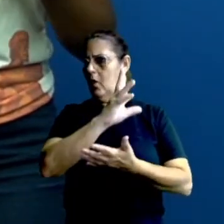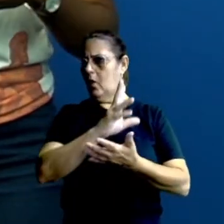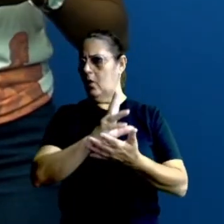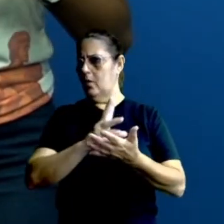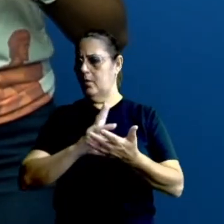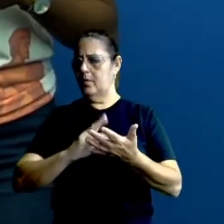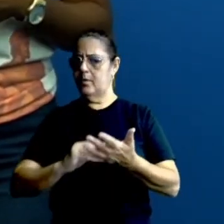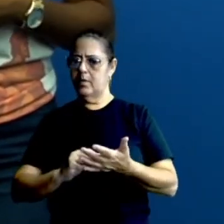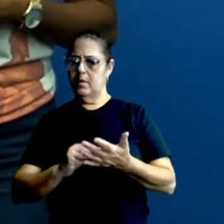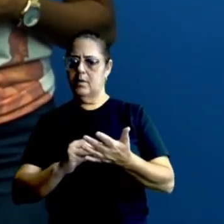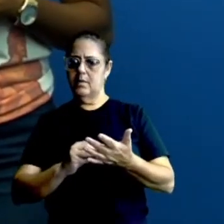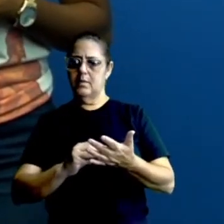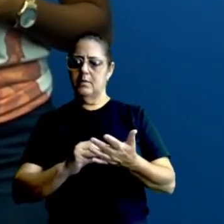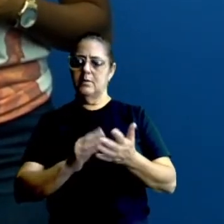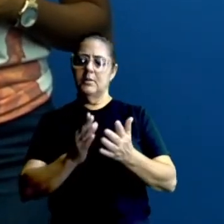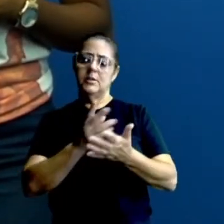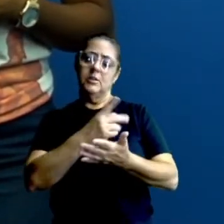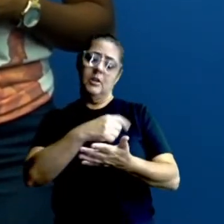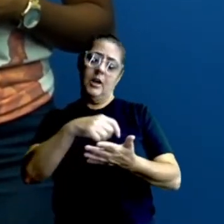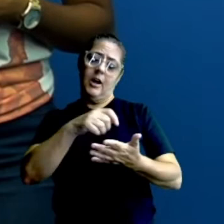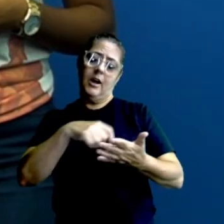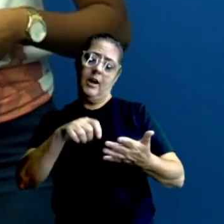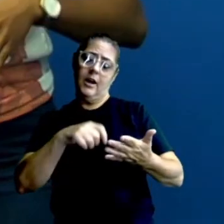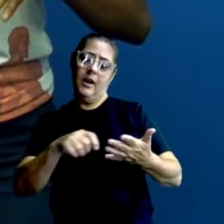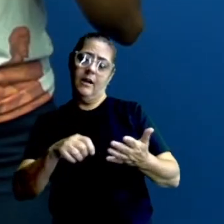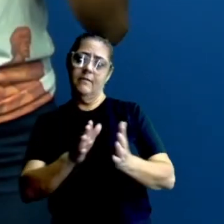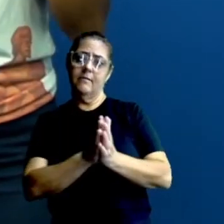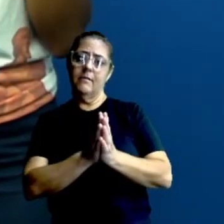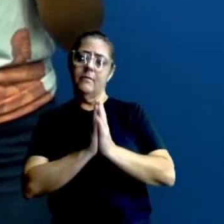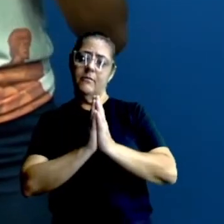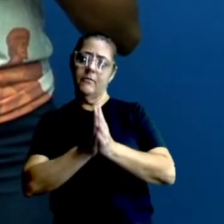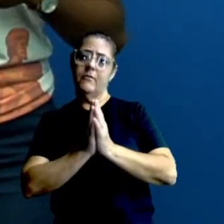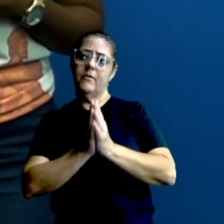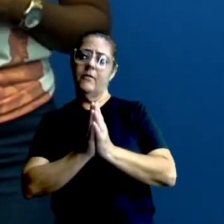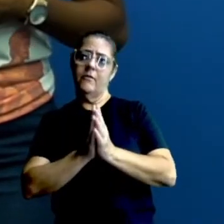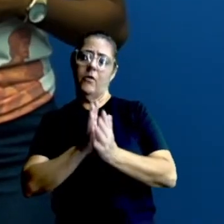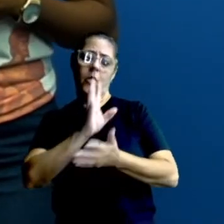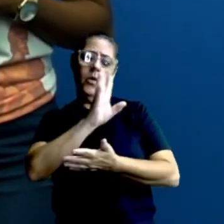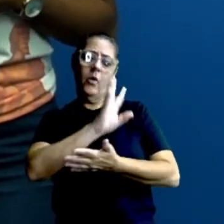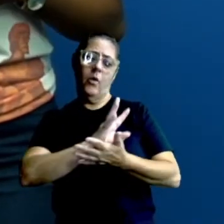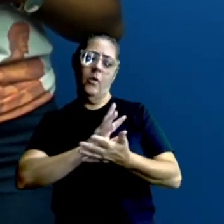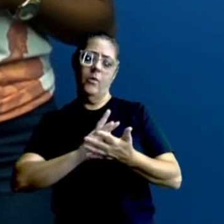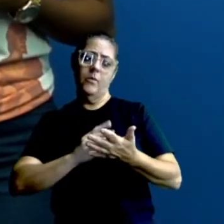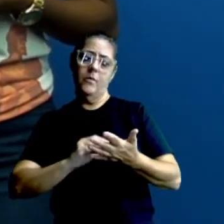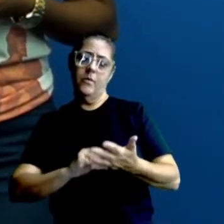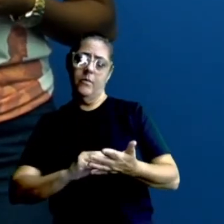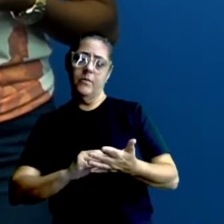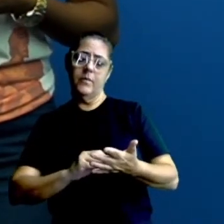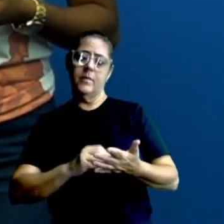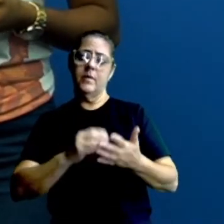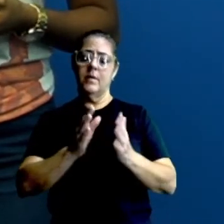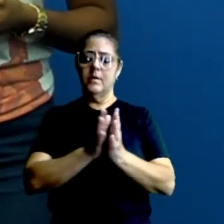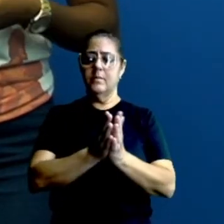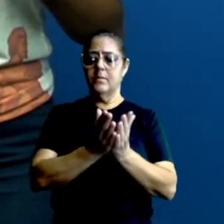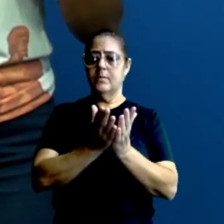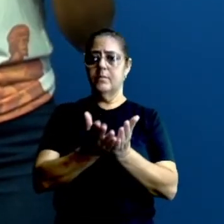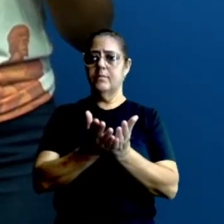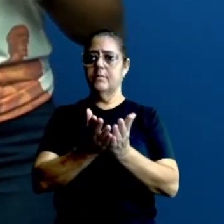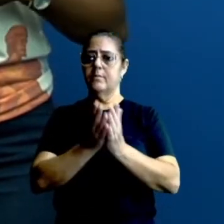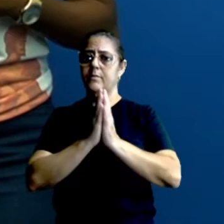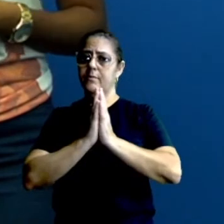em seus cadernos, por favor, como eu falo. Então, copy this in your notebooks,